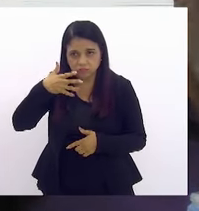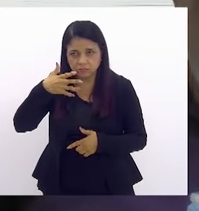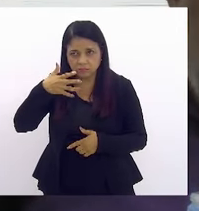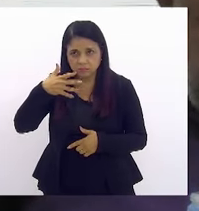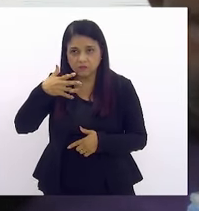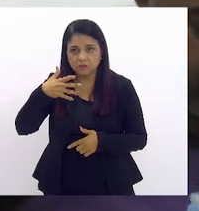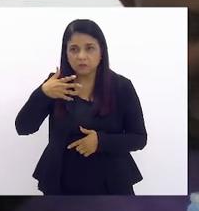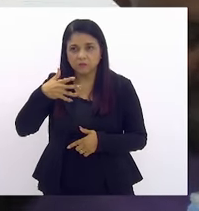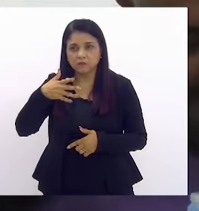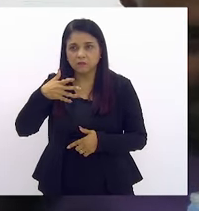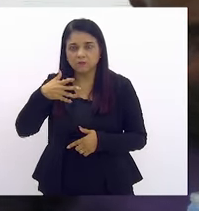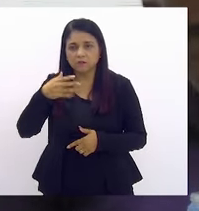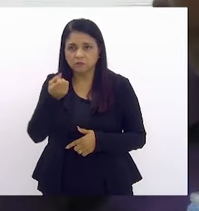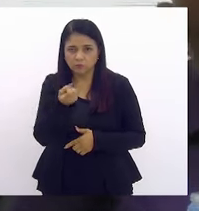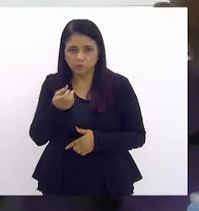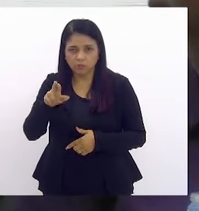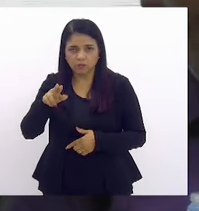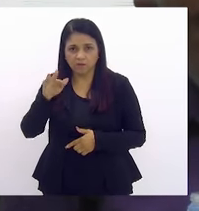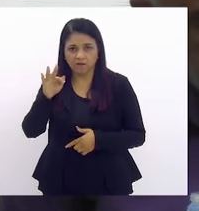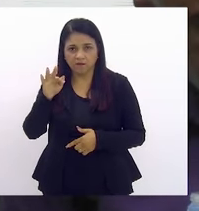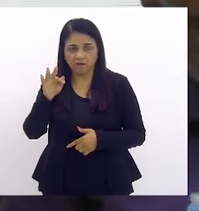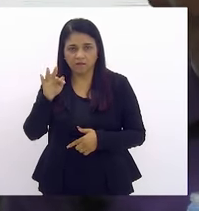Flávia...